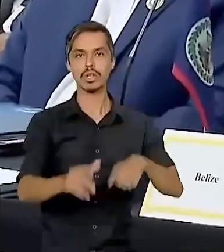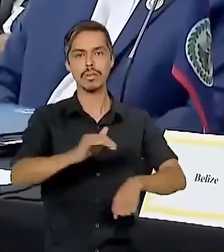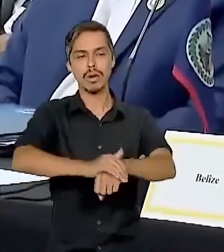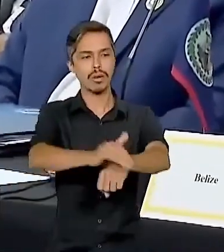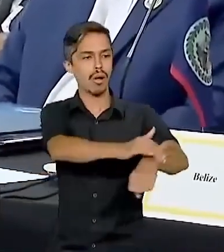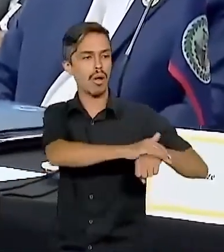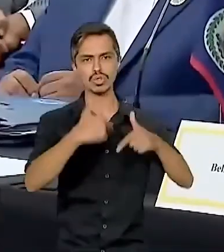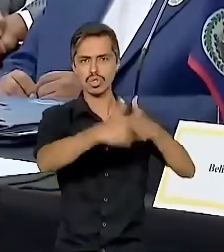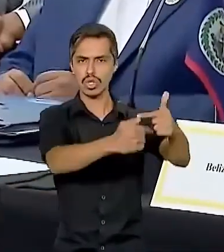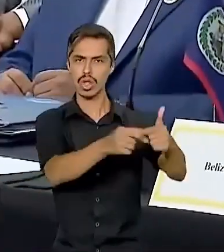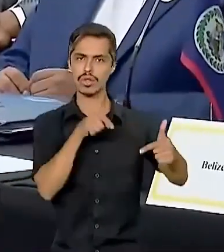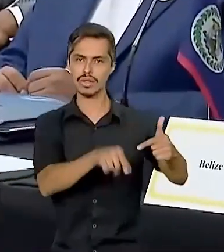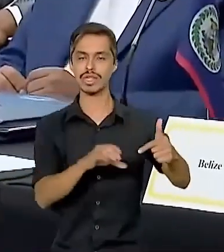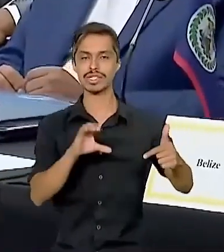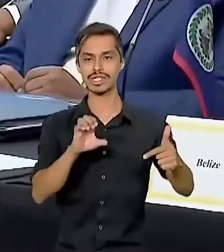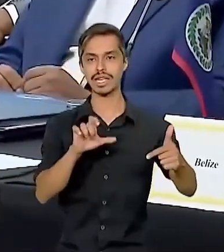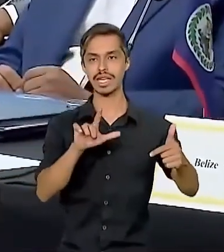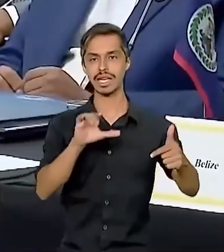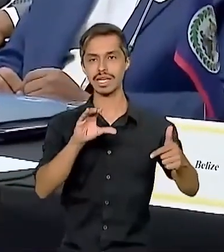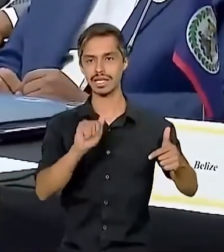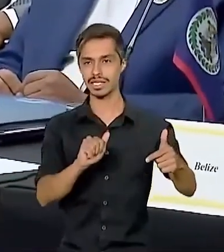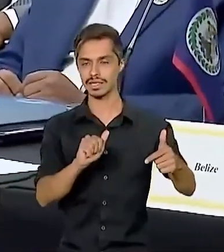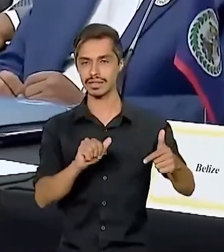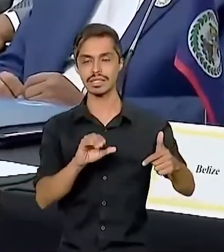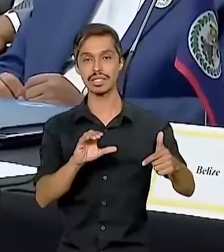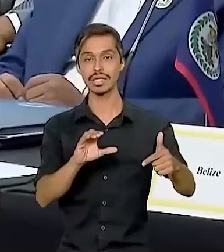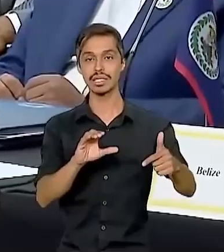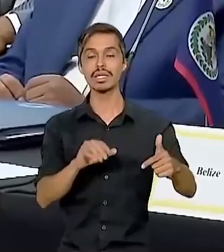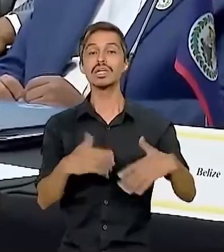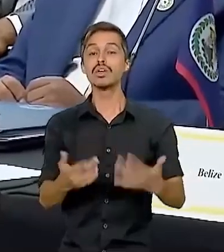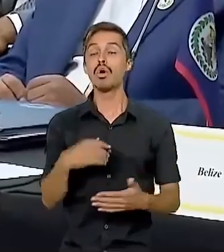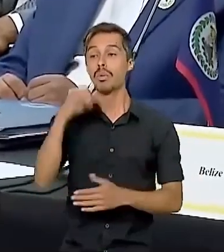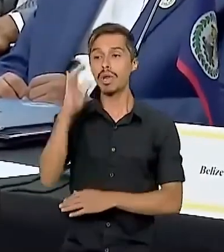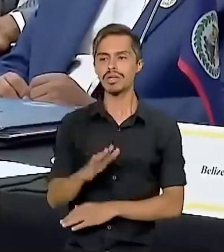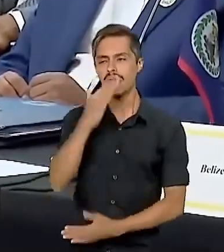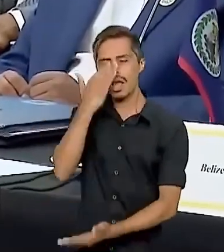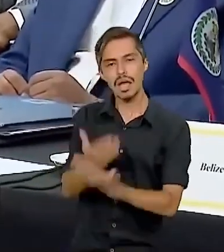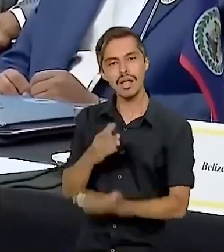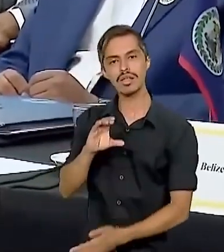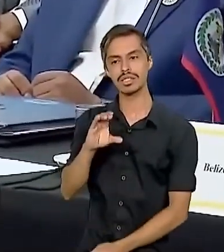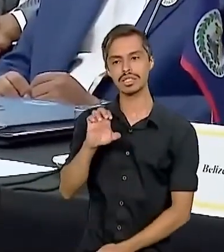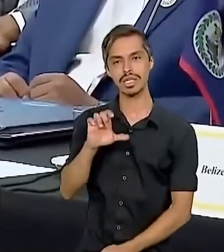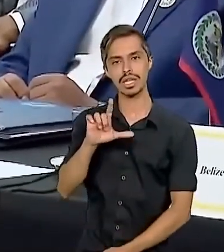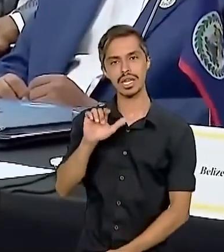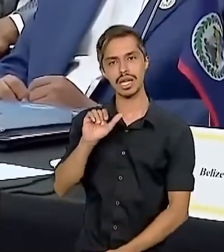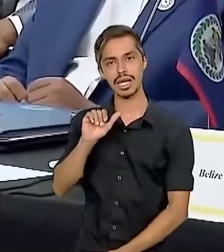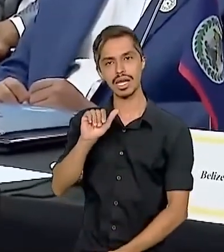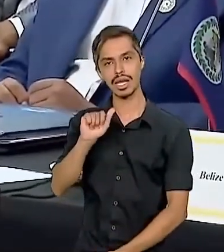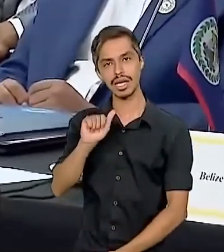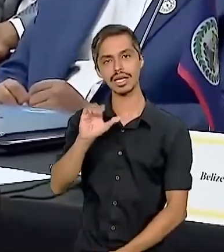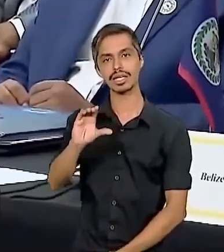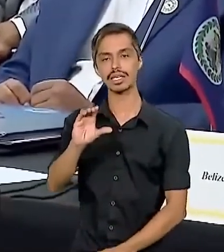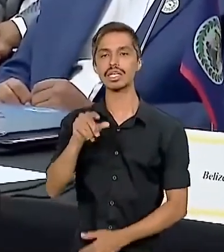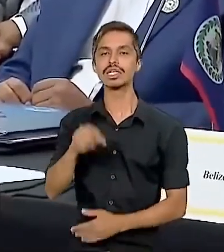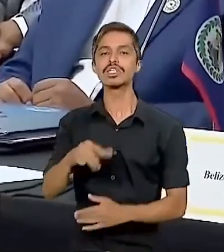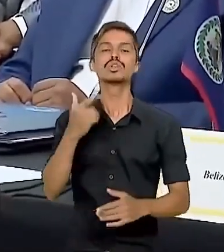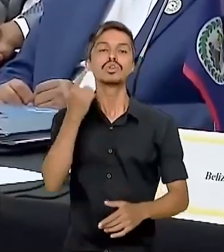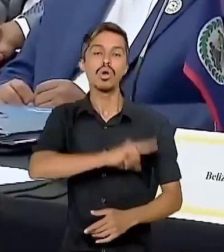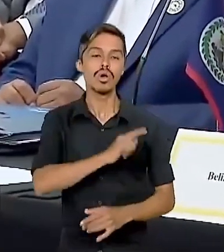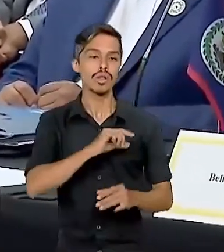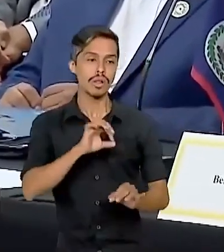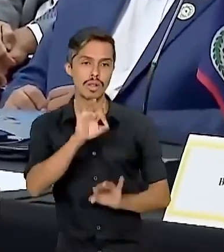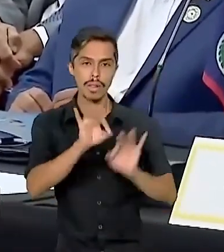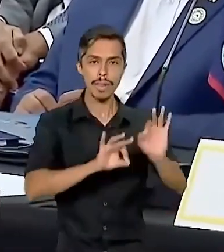de desenvolvimento. O Brasil acredita na CELAC como fórum de construção de consensos que cultiva a via